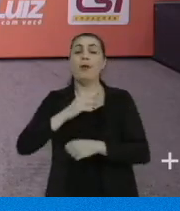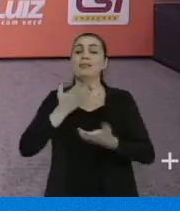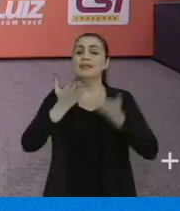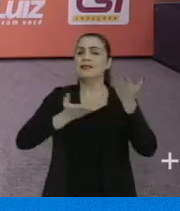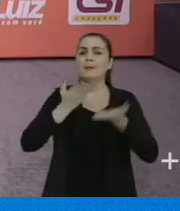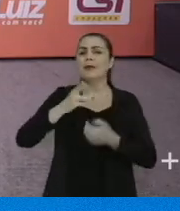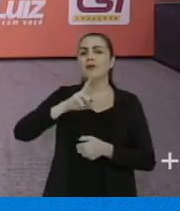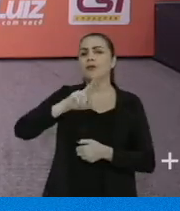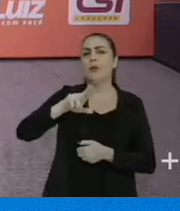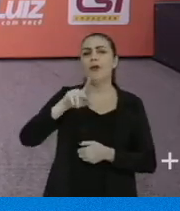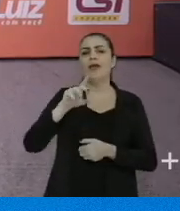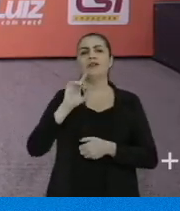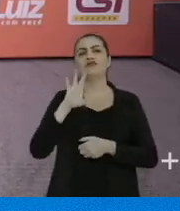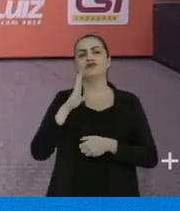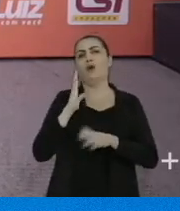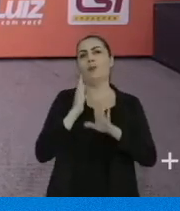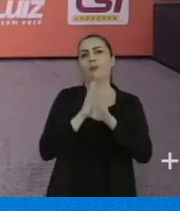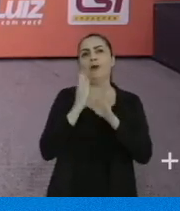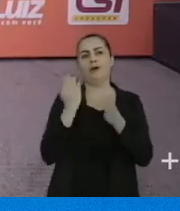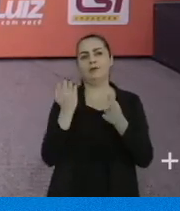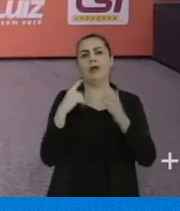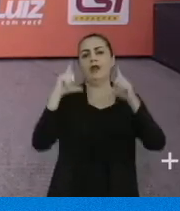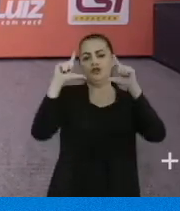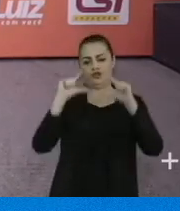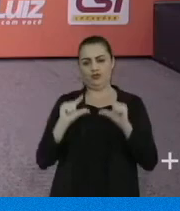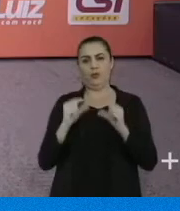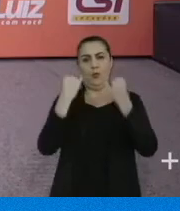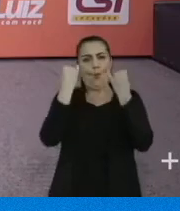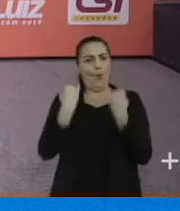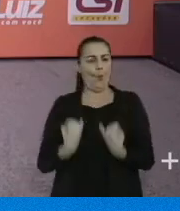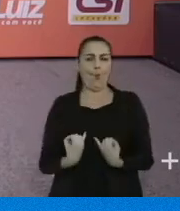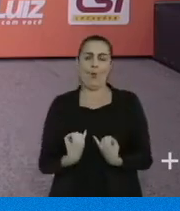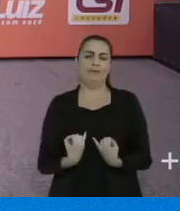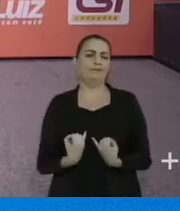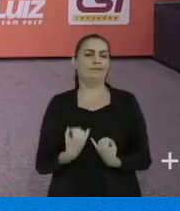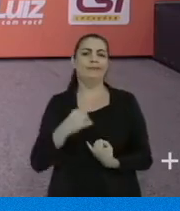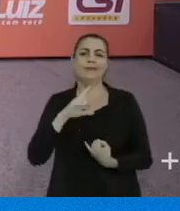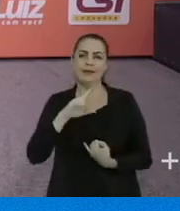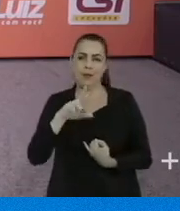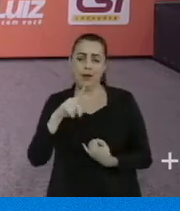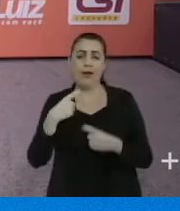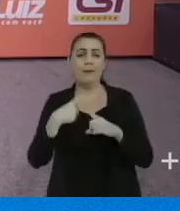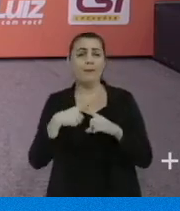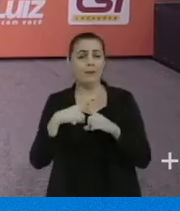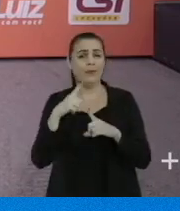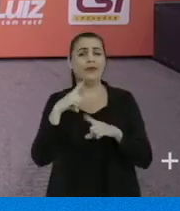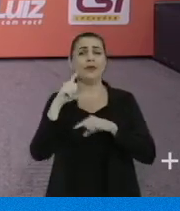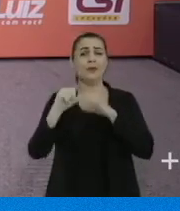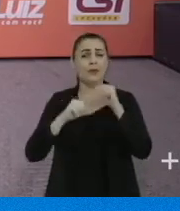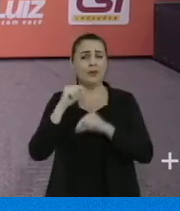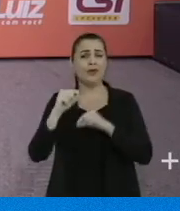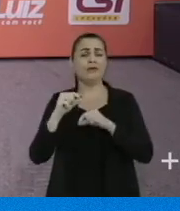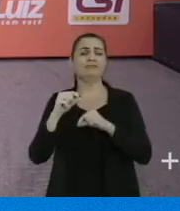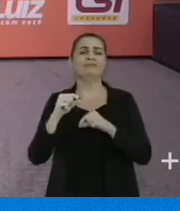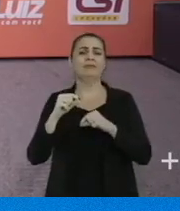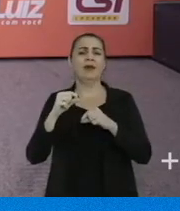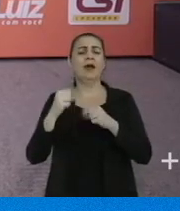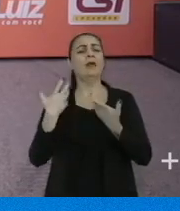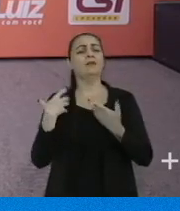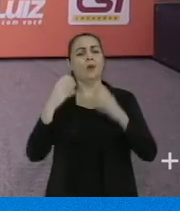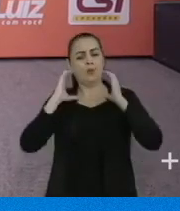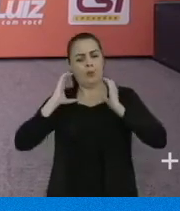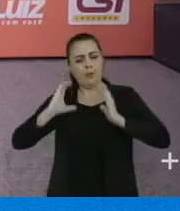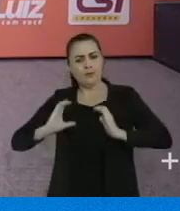quilos. Isso, como a gente abordou, envolve um condicionamento, tem o comportamento